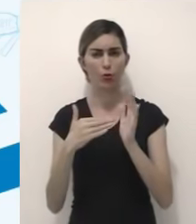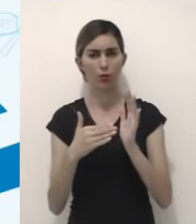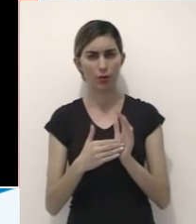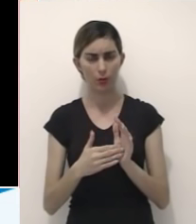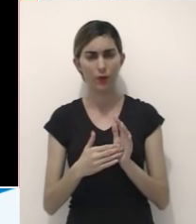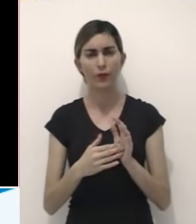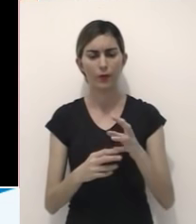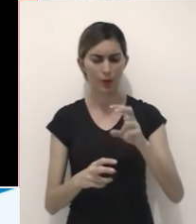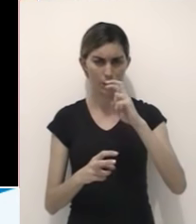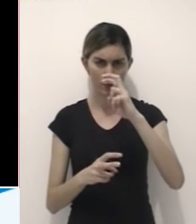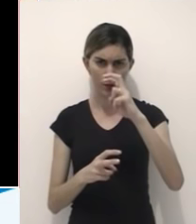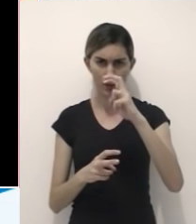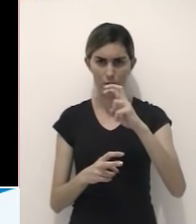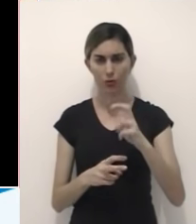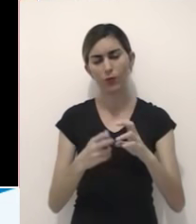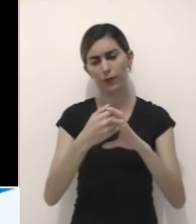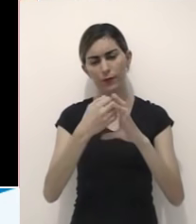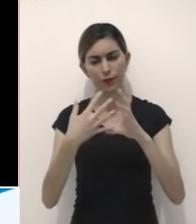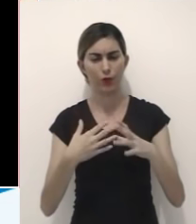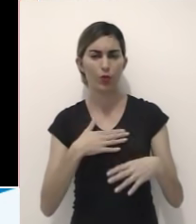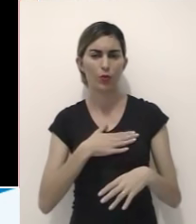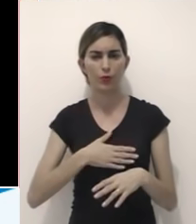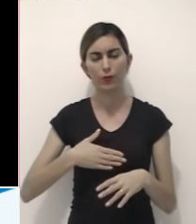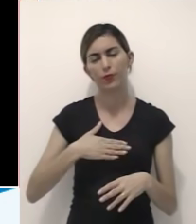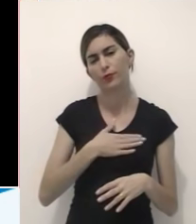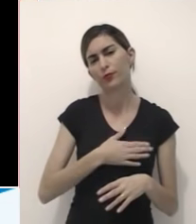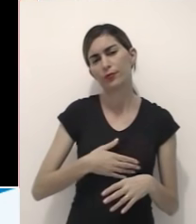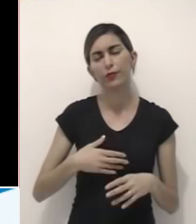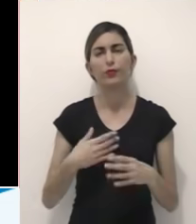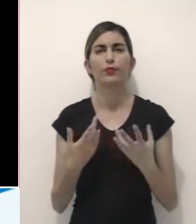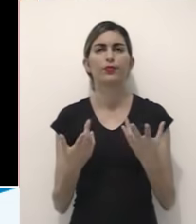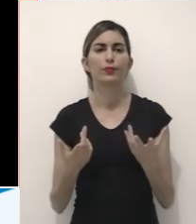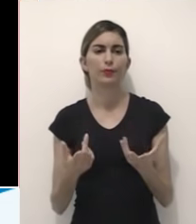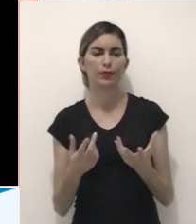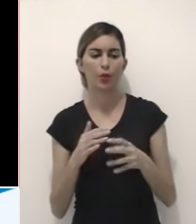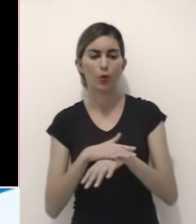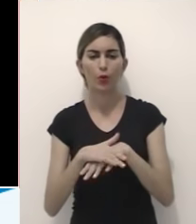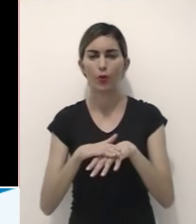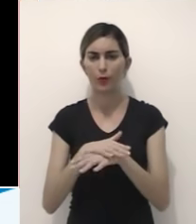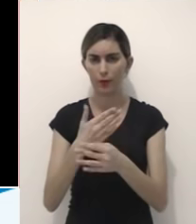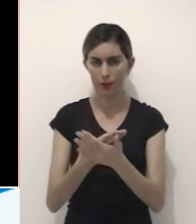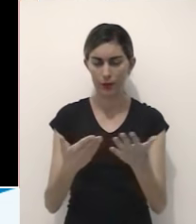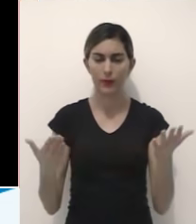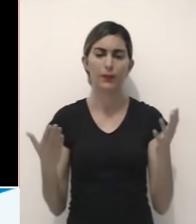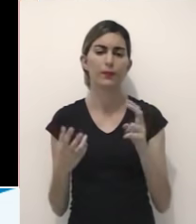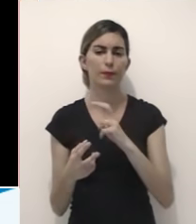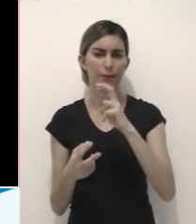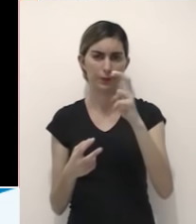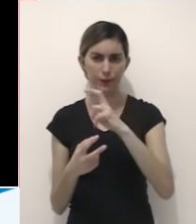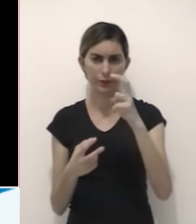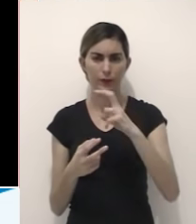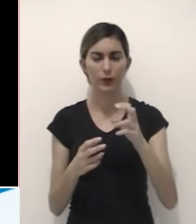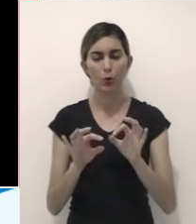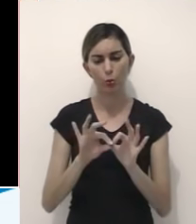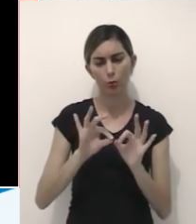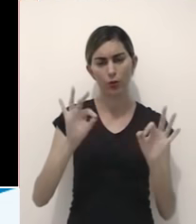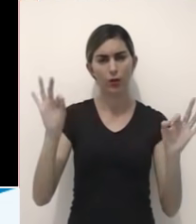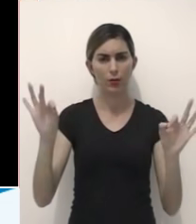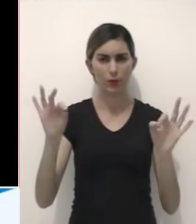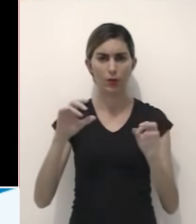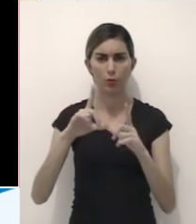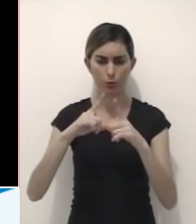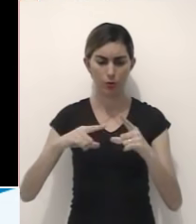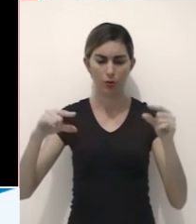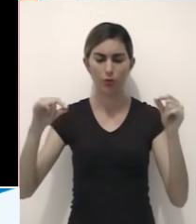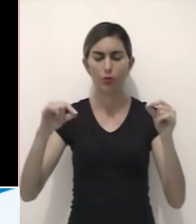E por último, o quinto aspecto que eu gostaria de conversar com vocês é a questão do